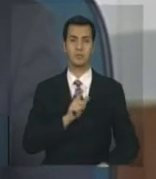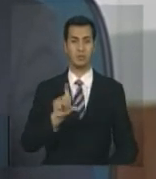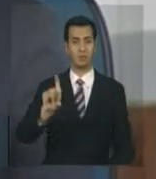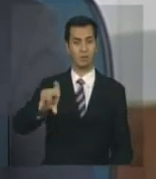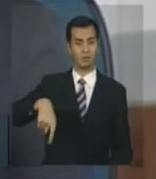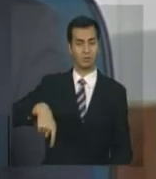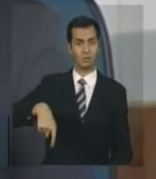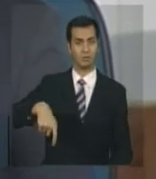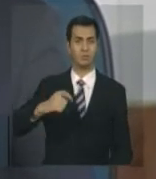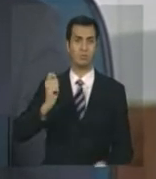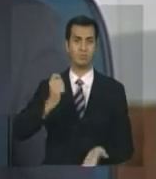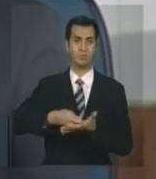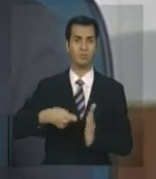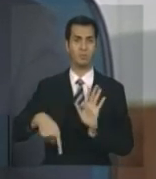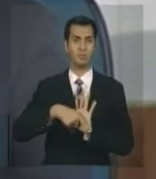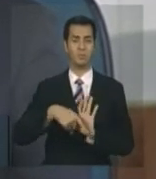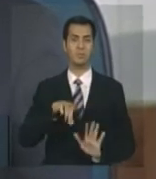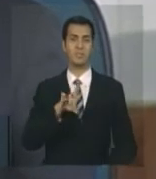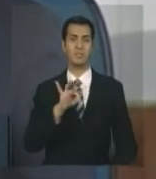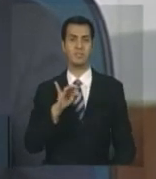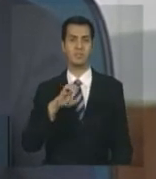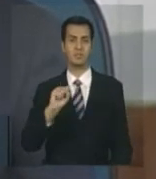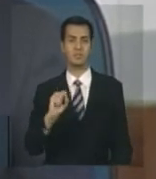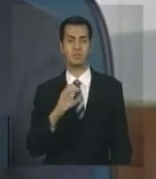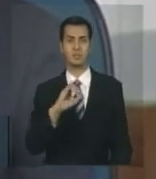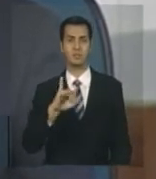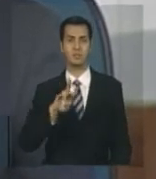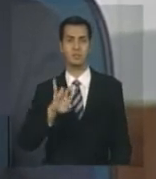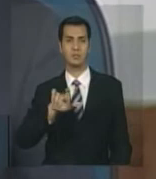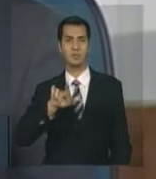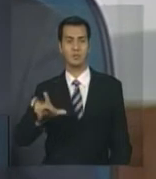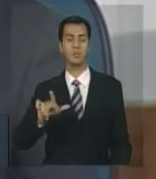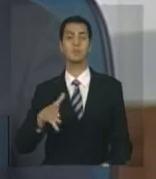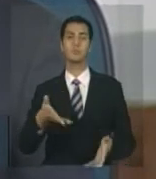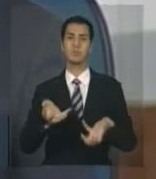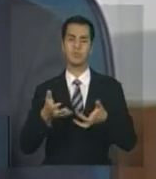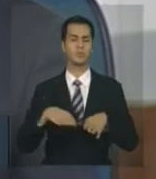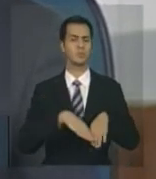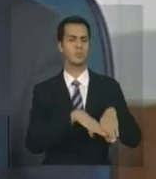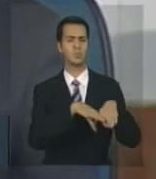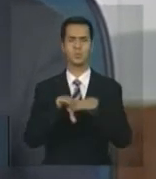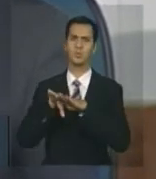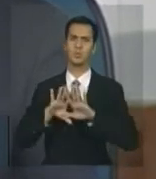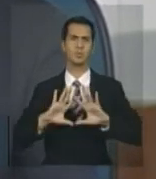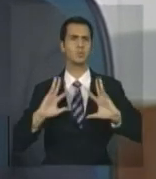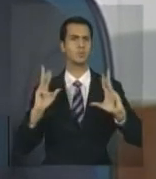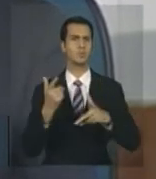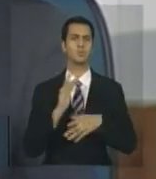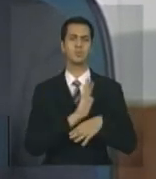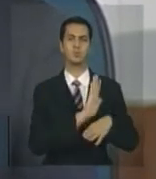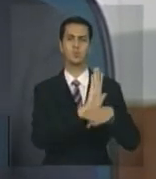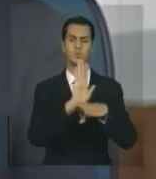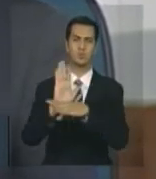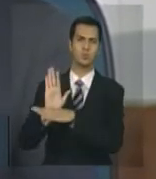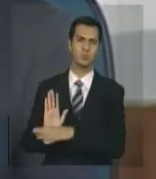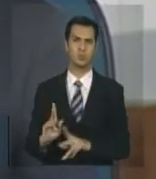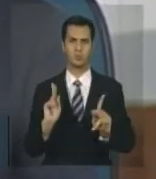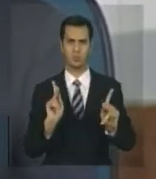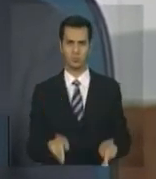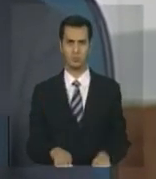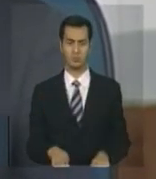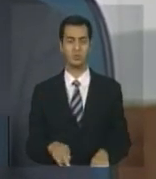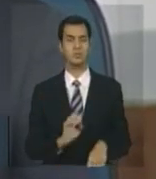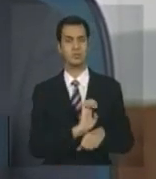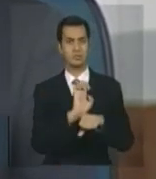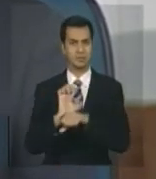da Defesa Civil e fazer de forma justa e equitativa a distribuição dos recursos com